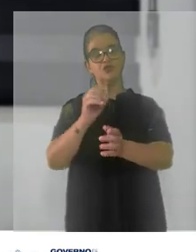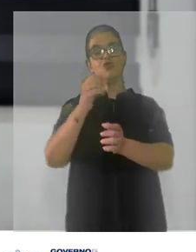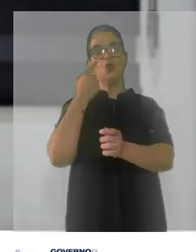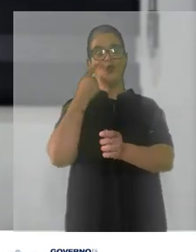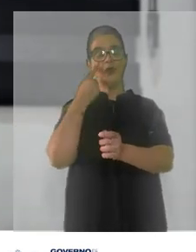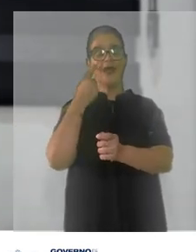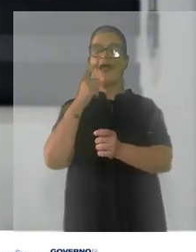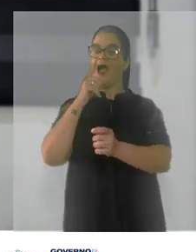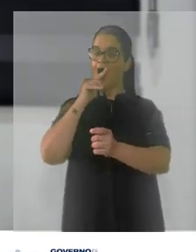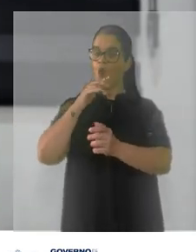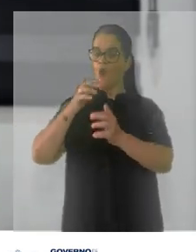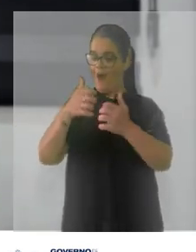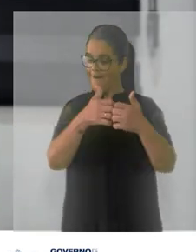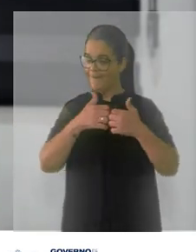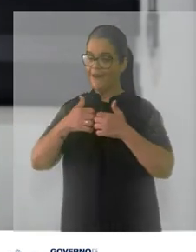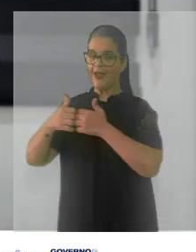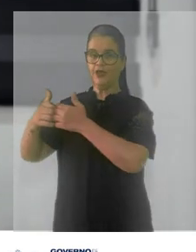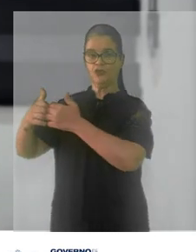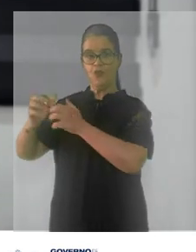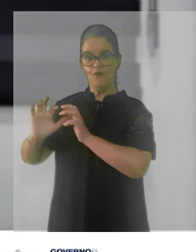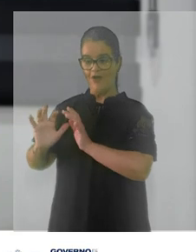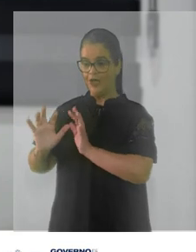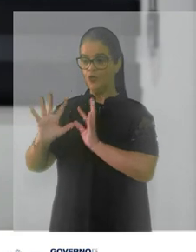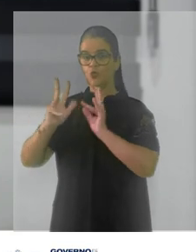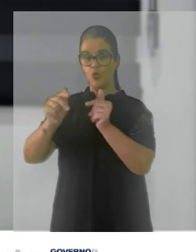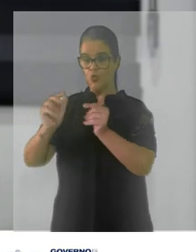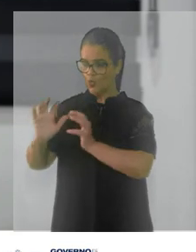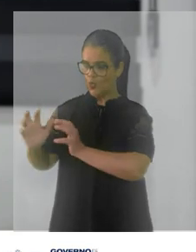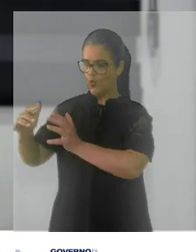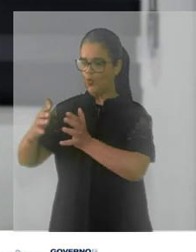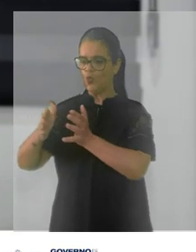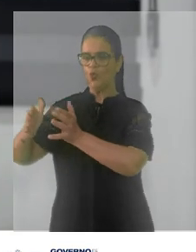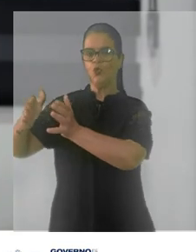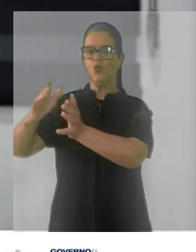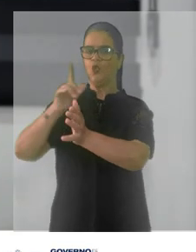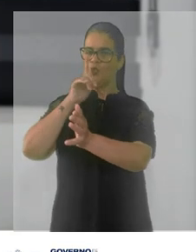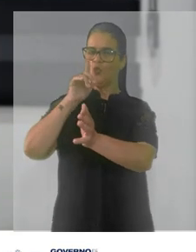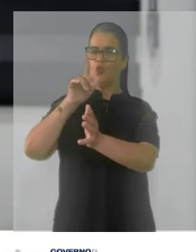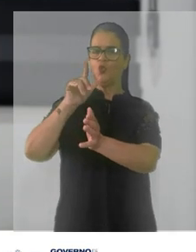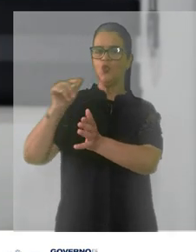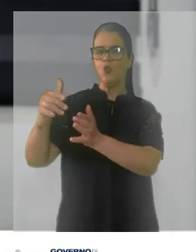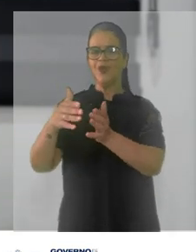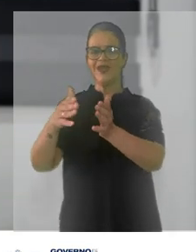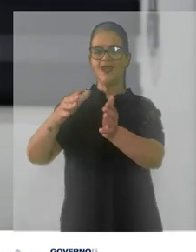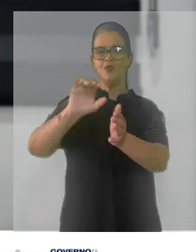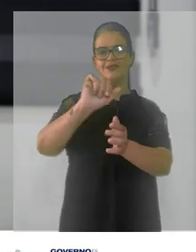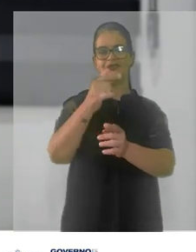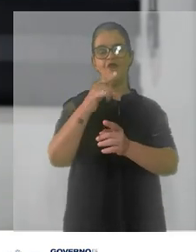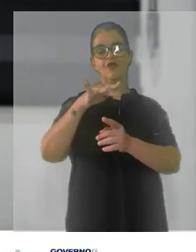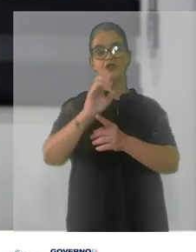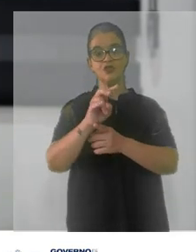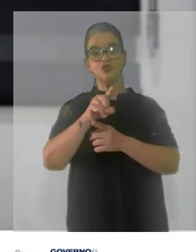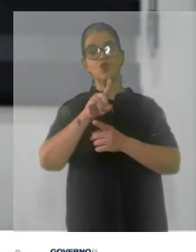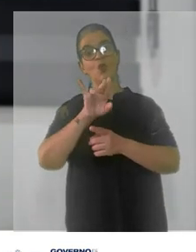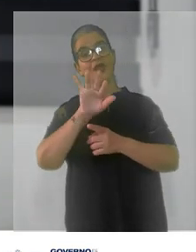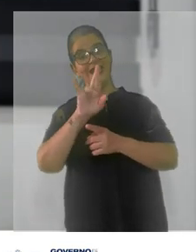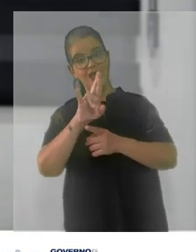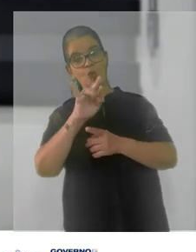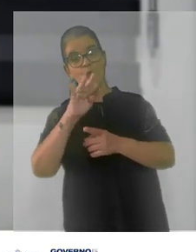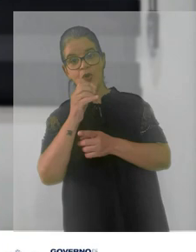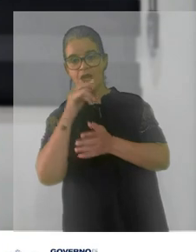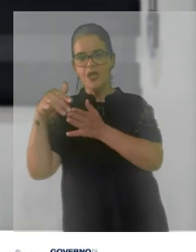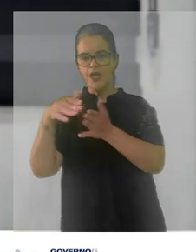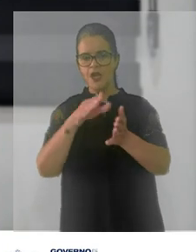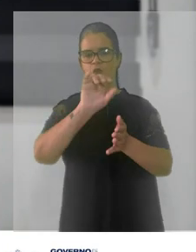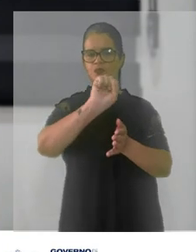ampla, tributária do São Francisco, e o rio São Francisco vai bater lá no meio do mar, como diz a música.